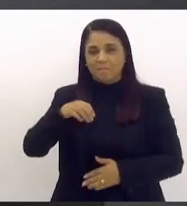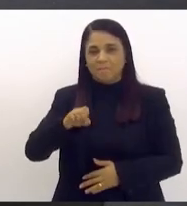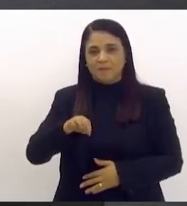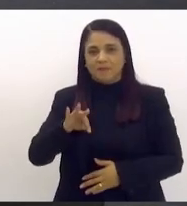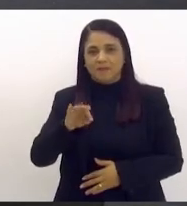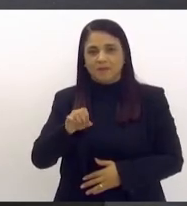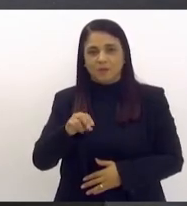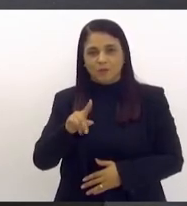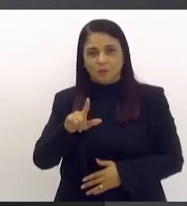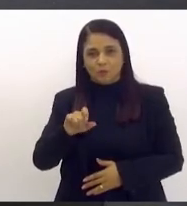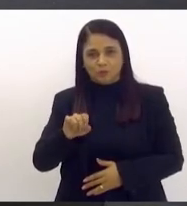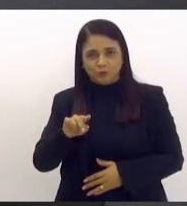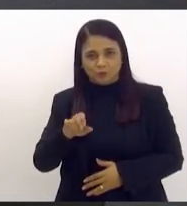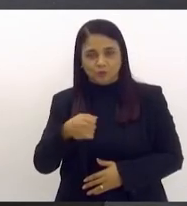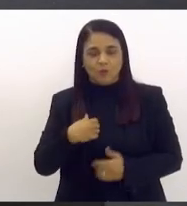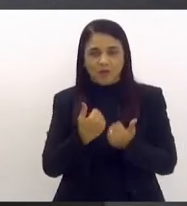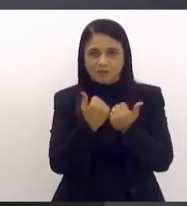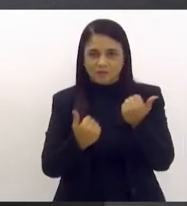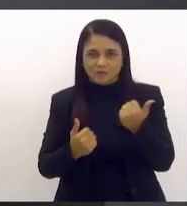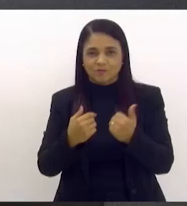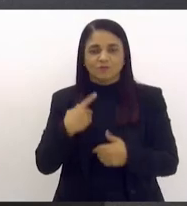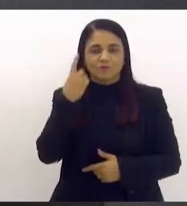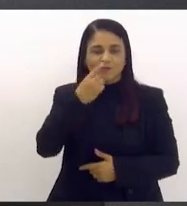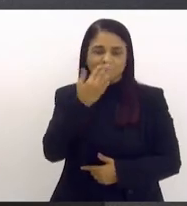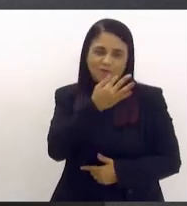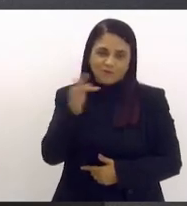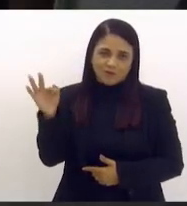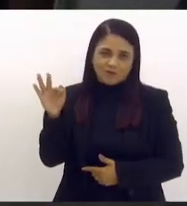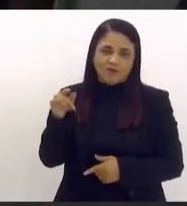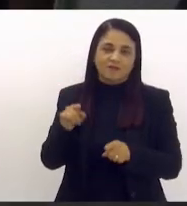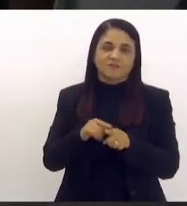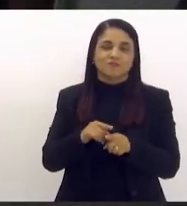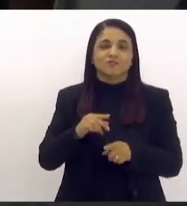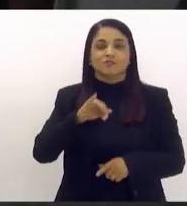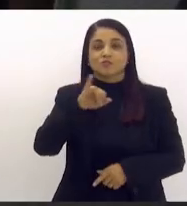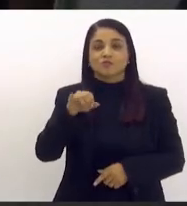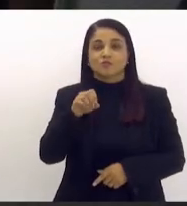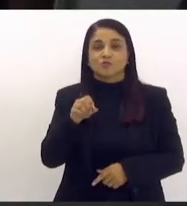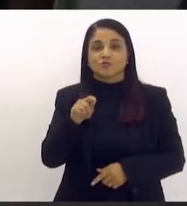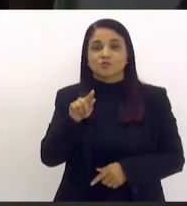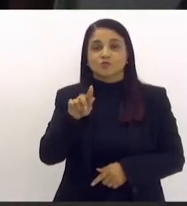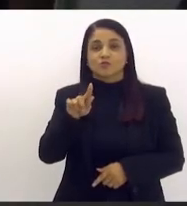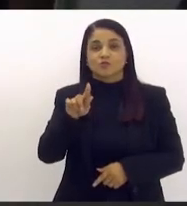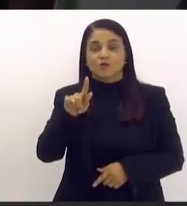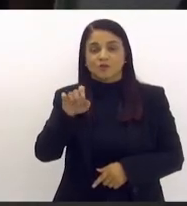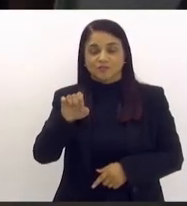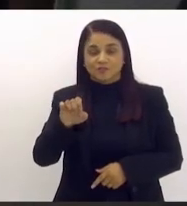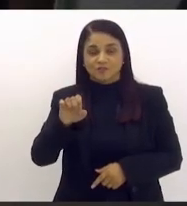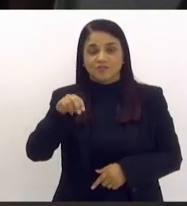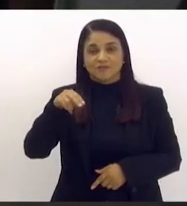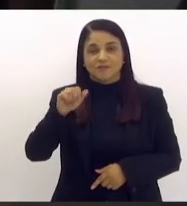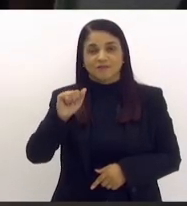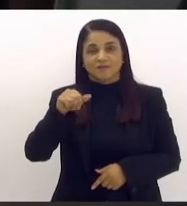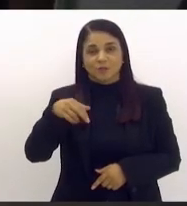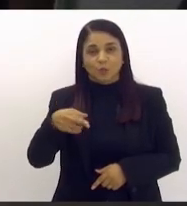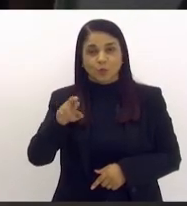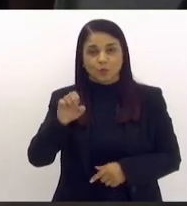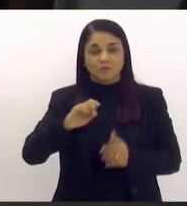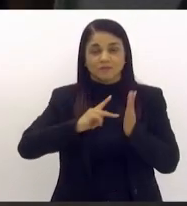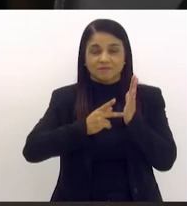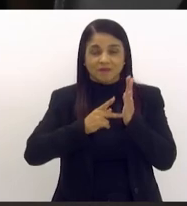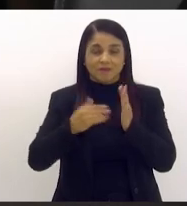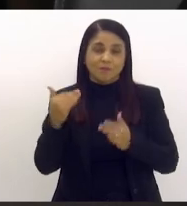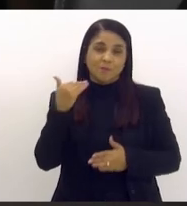chaf assessor do deputado federal reimon o sor Jorge Antônio do Sindicato dos Bancários presidente do sindicato dos